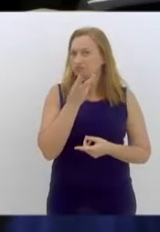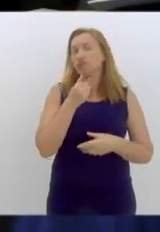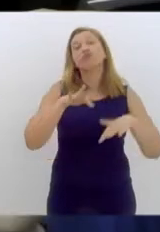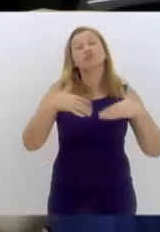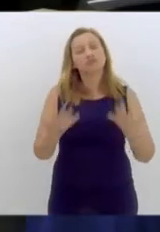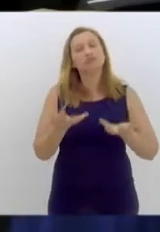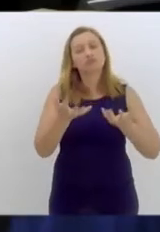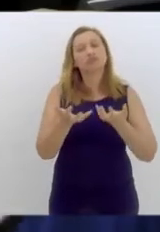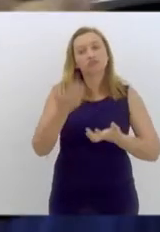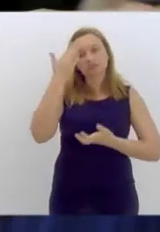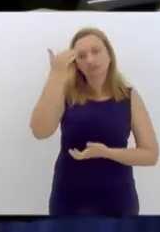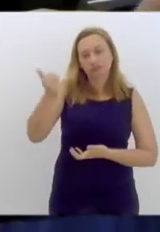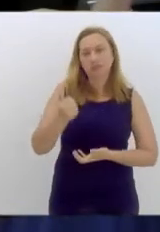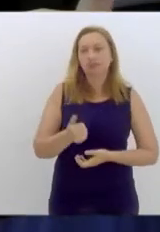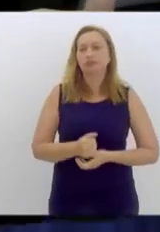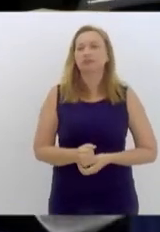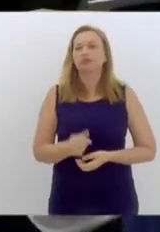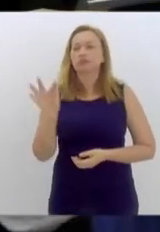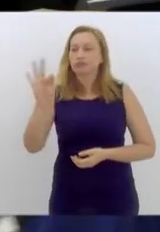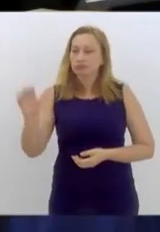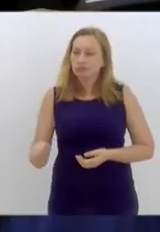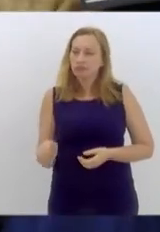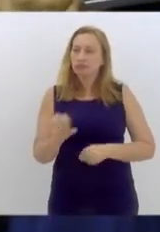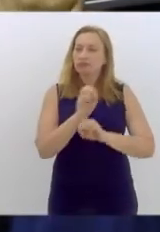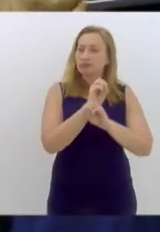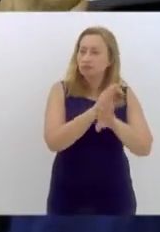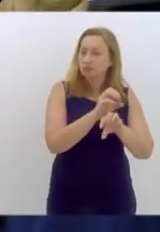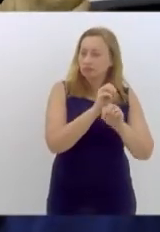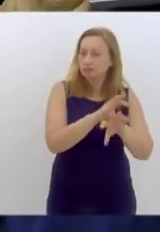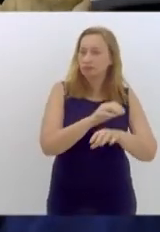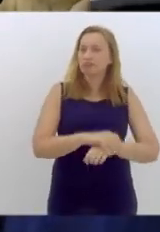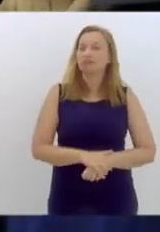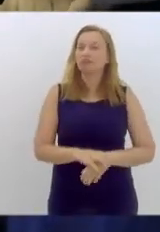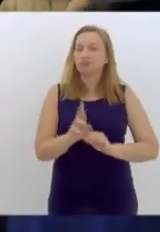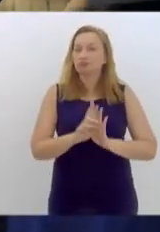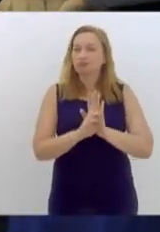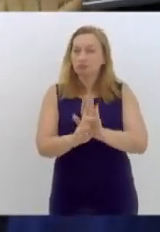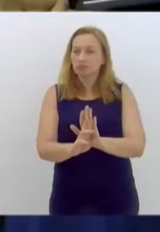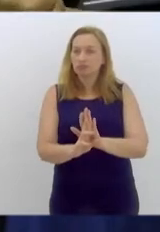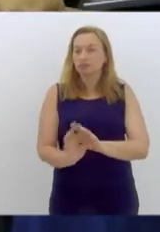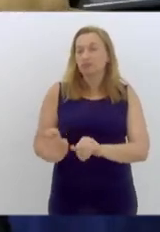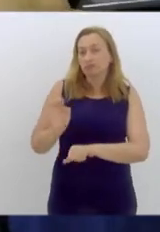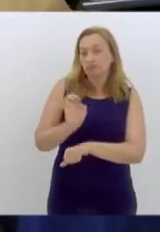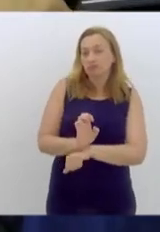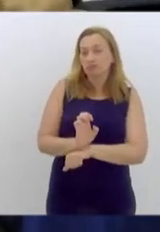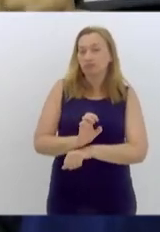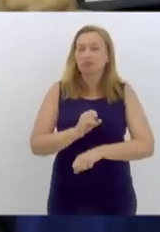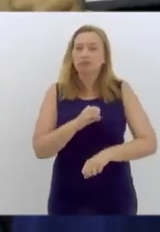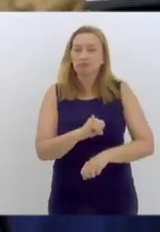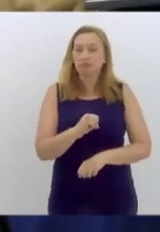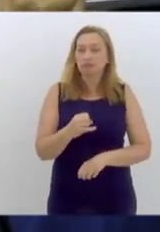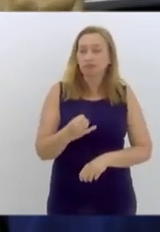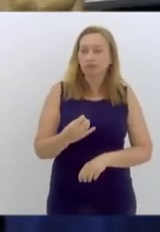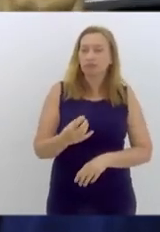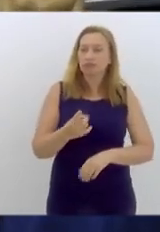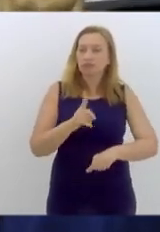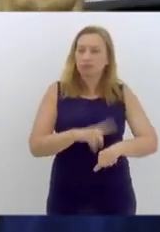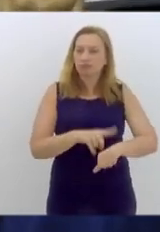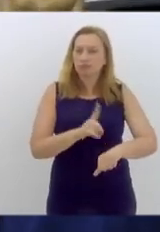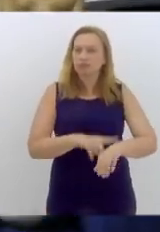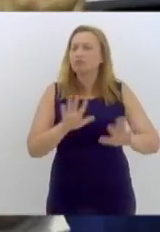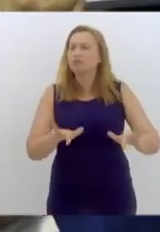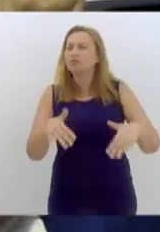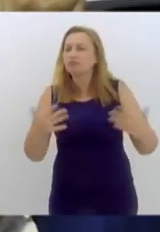queria saber, né, da Fazenda e da Educação, das representações estaduais, se até o presente momento, qual foi